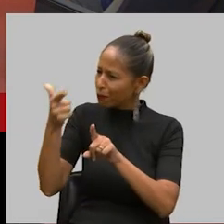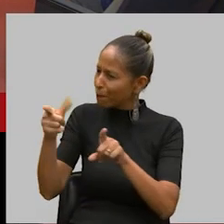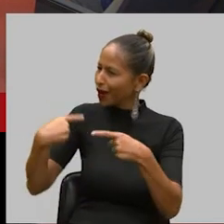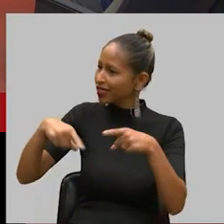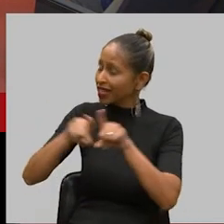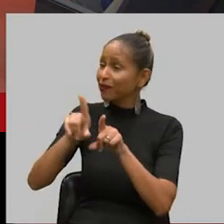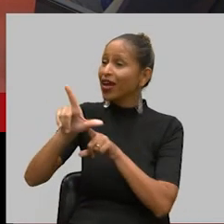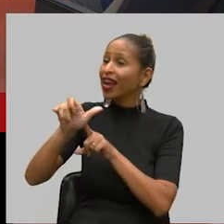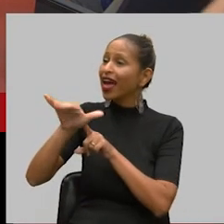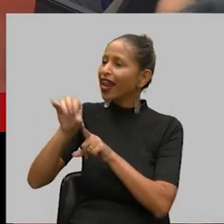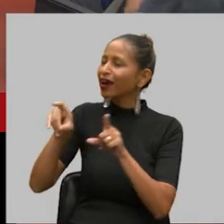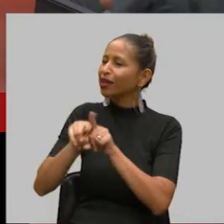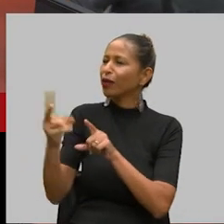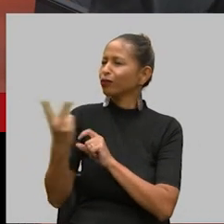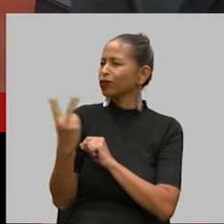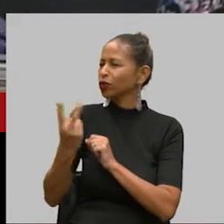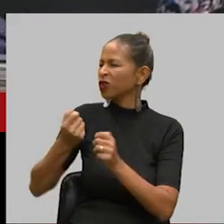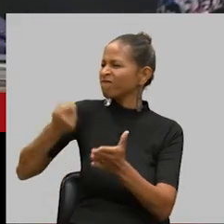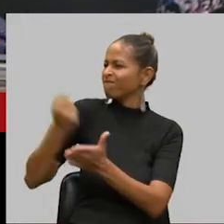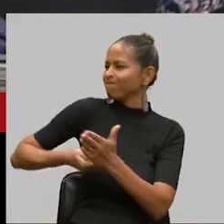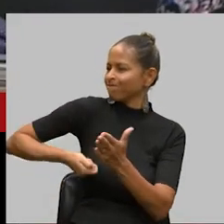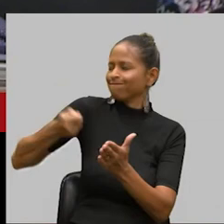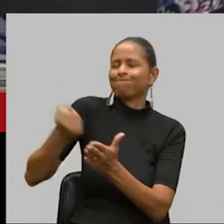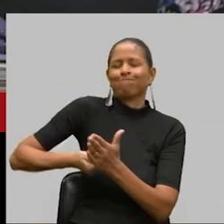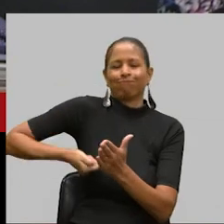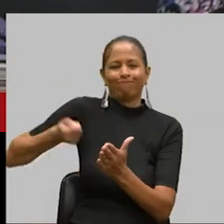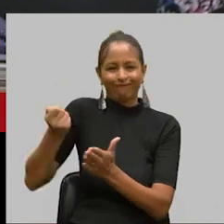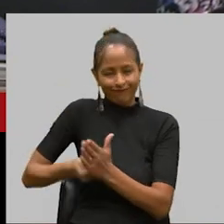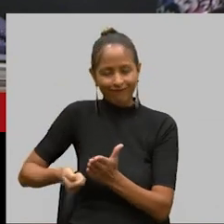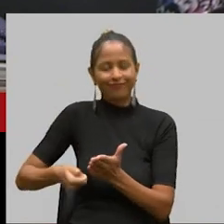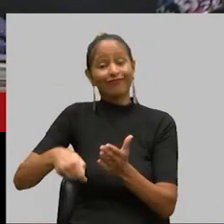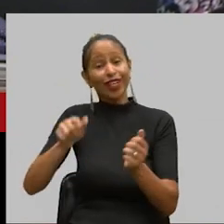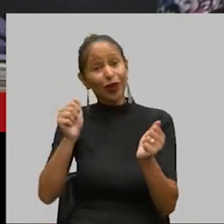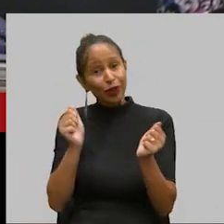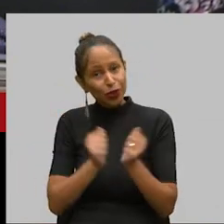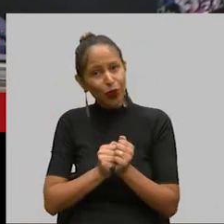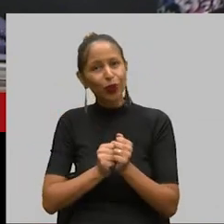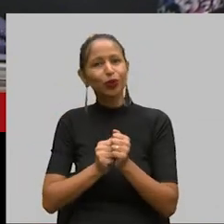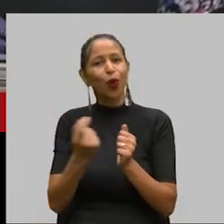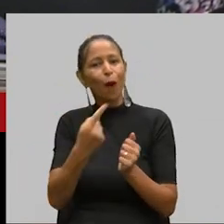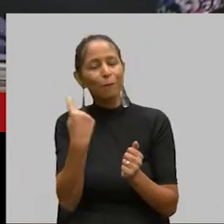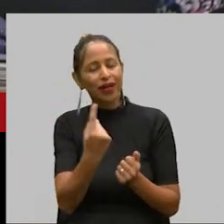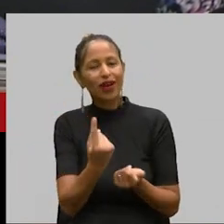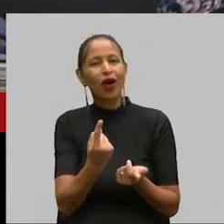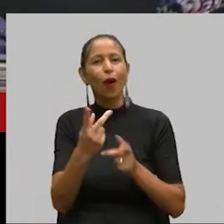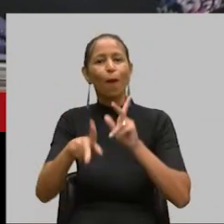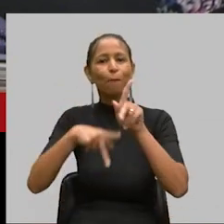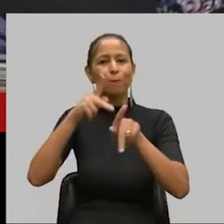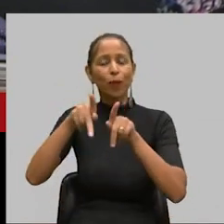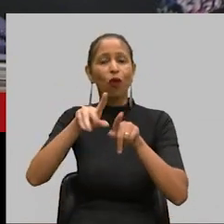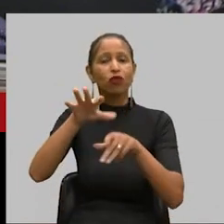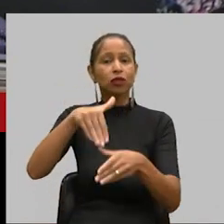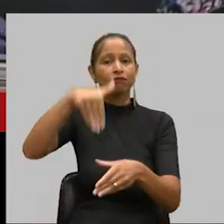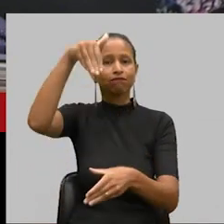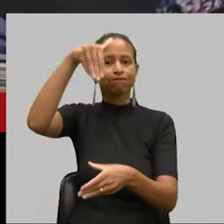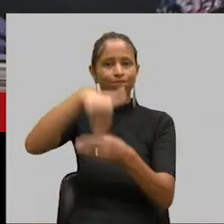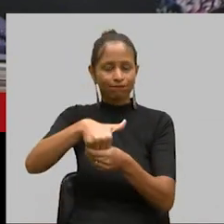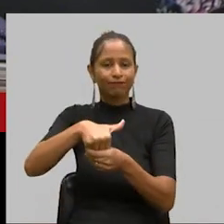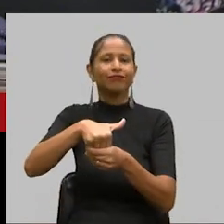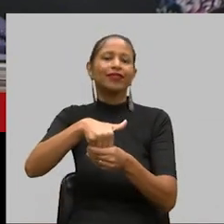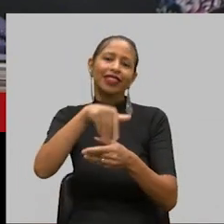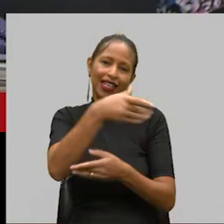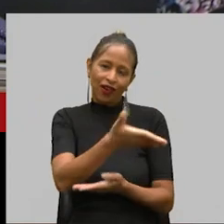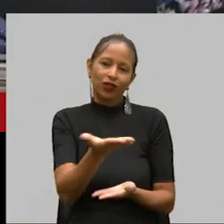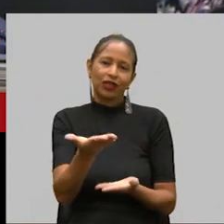Leleco os dois são Deputados de luta de muita gana que faz aquilo que o povo que os eleeu pediu que é o caso dessa